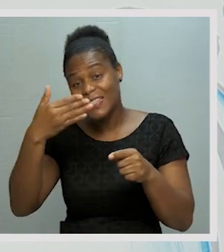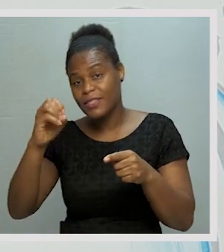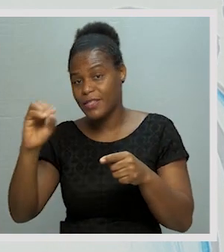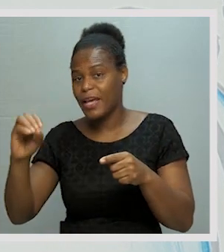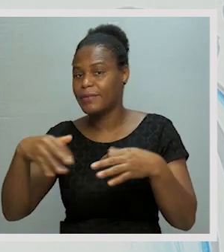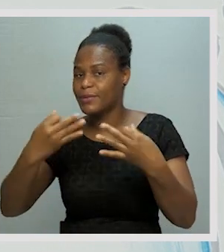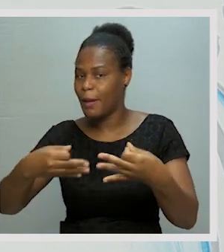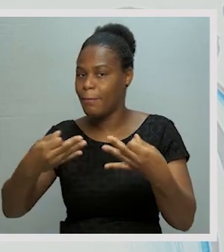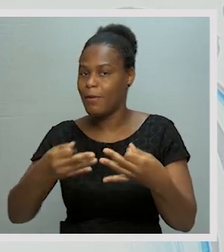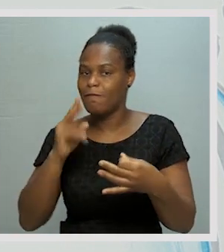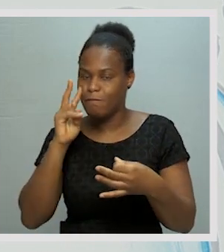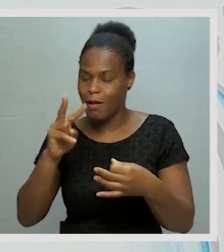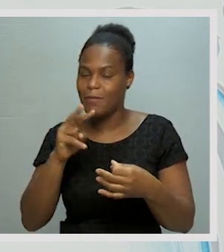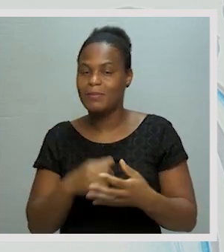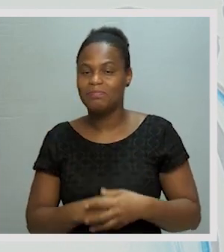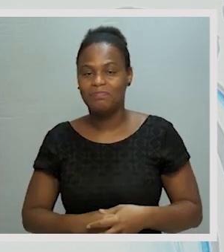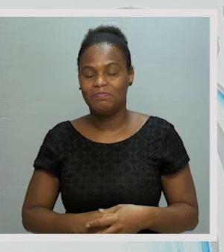mais